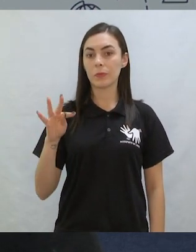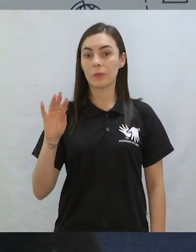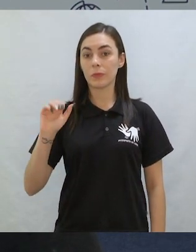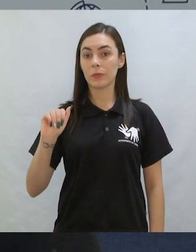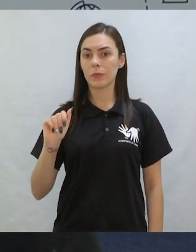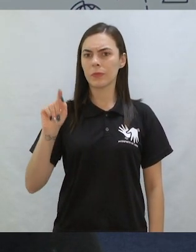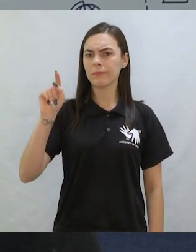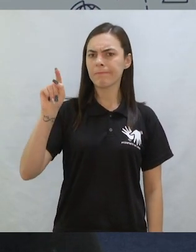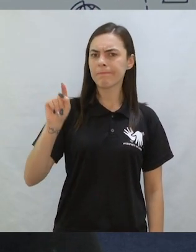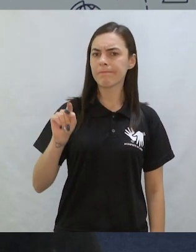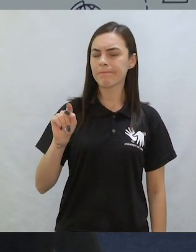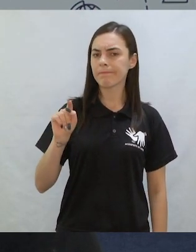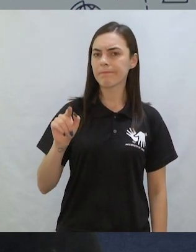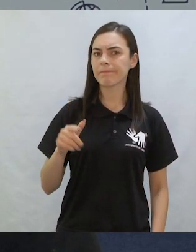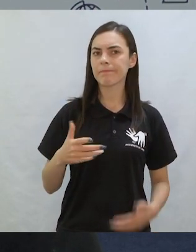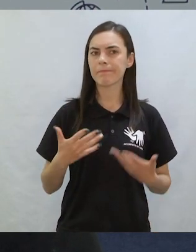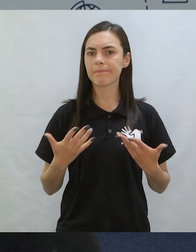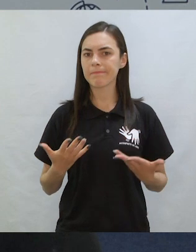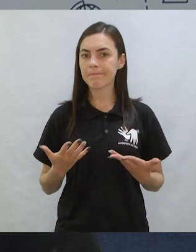Vo-lum-tá.